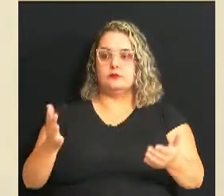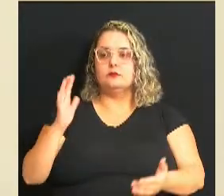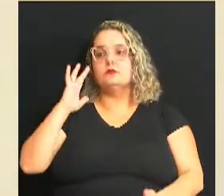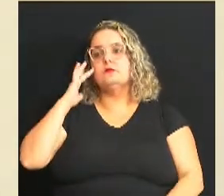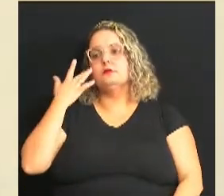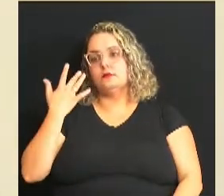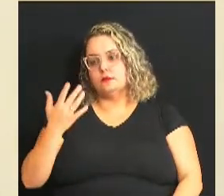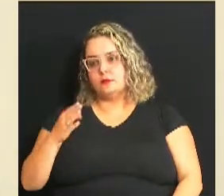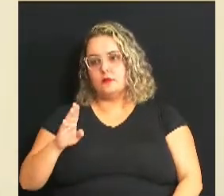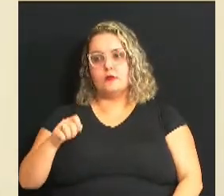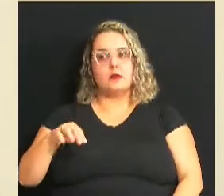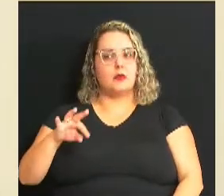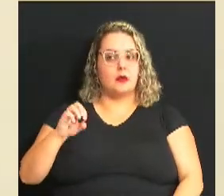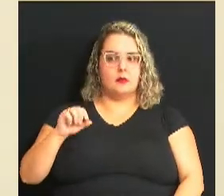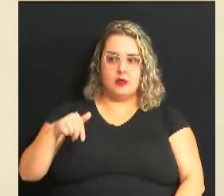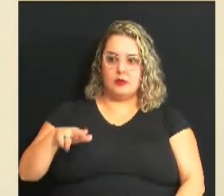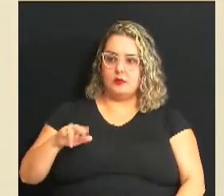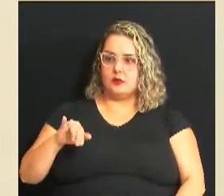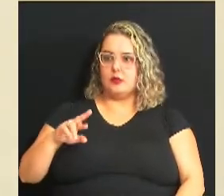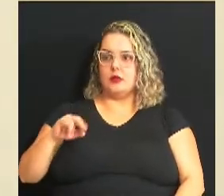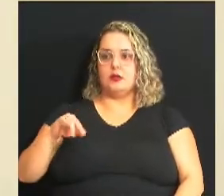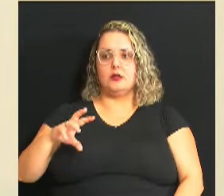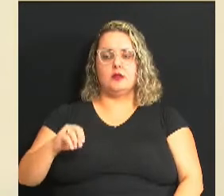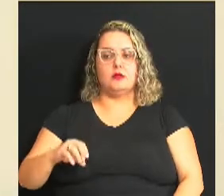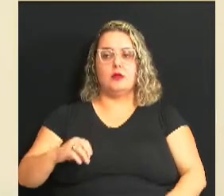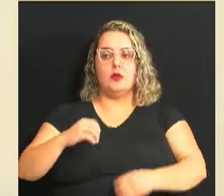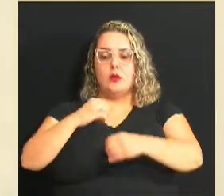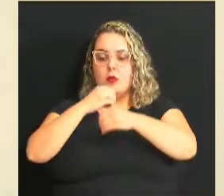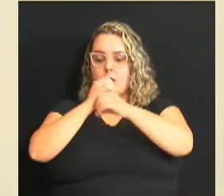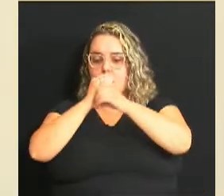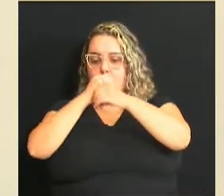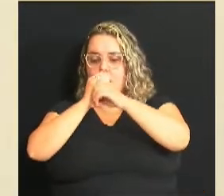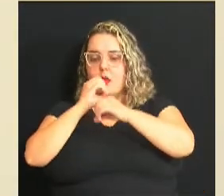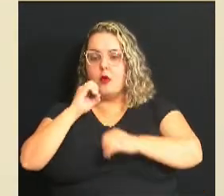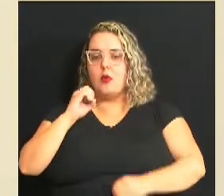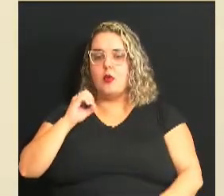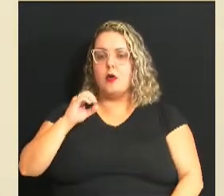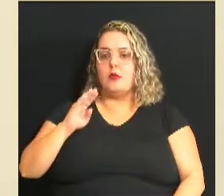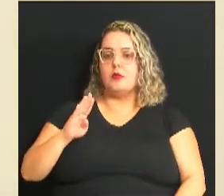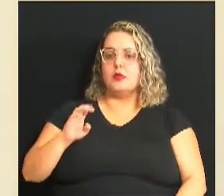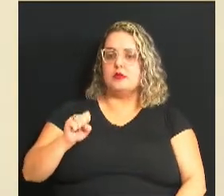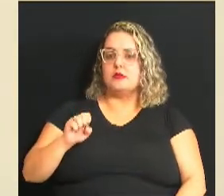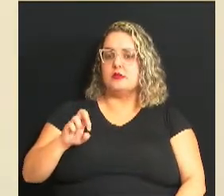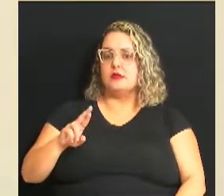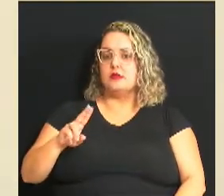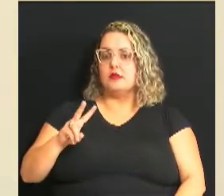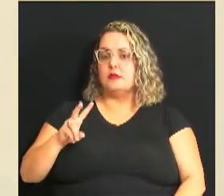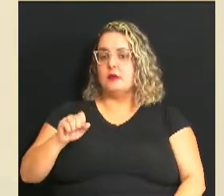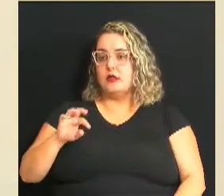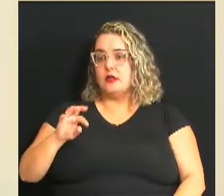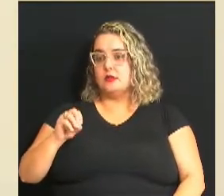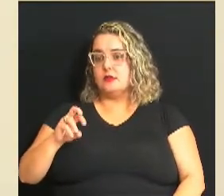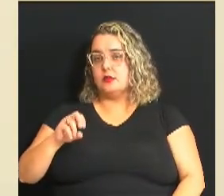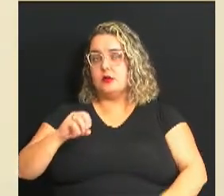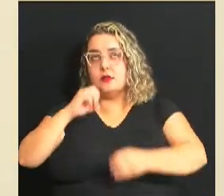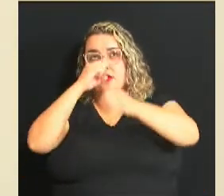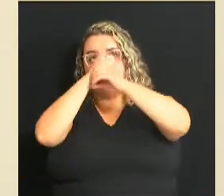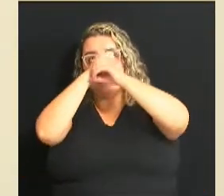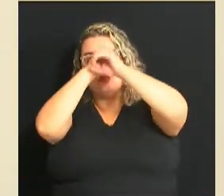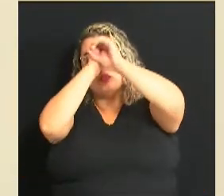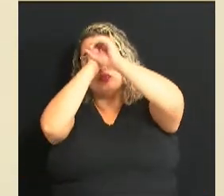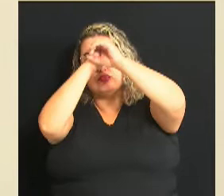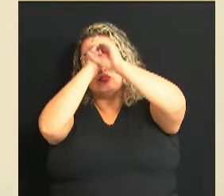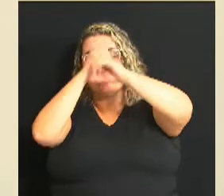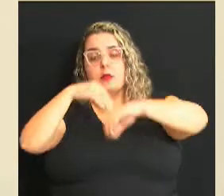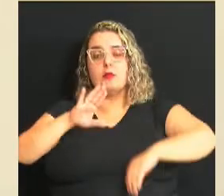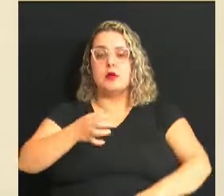Bento Quirino, observatório. Então, eu acho que a gente procurou trazer, foram mais de 60 atrações,